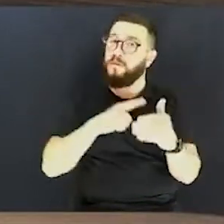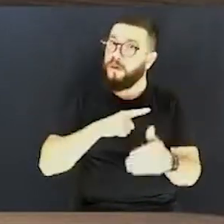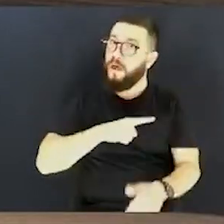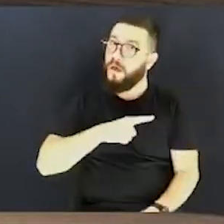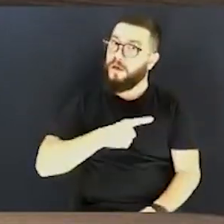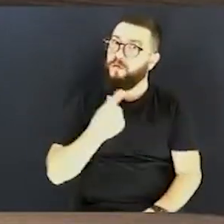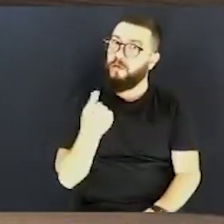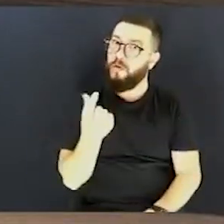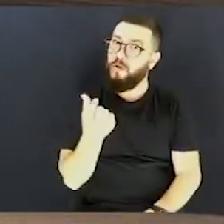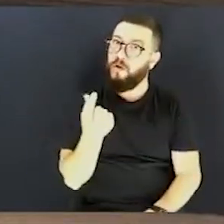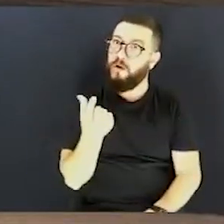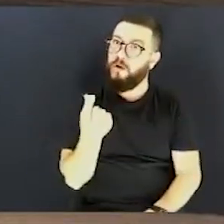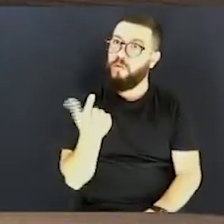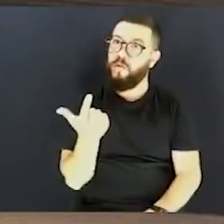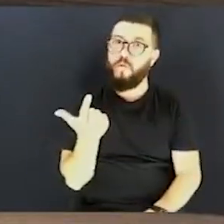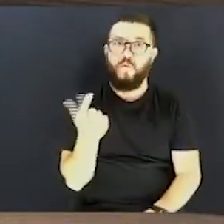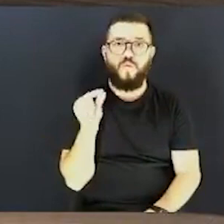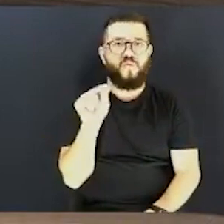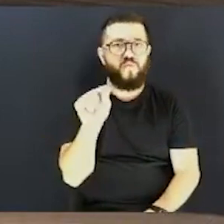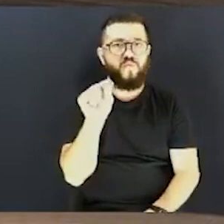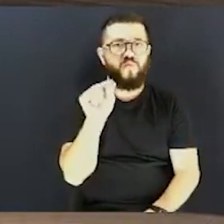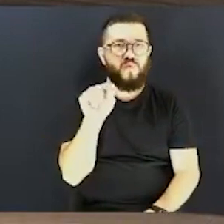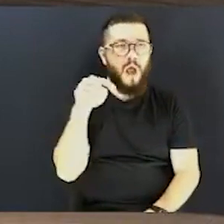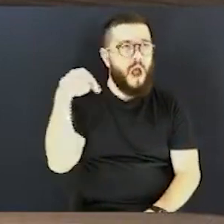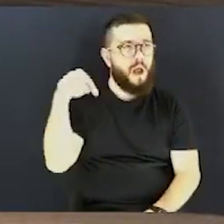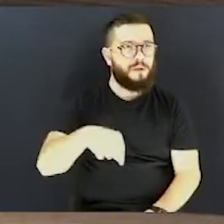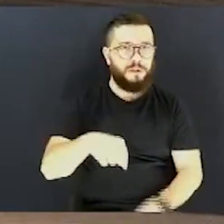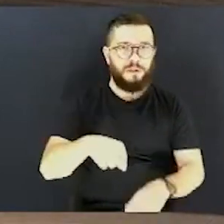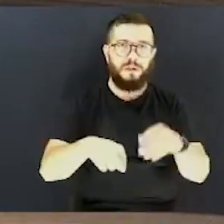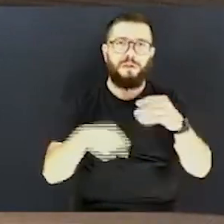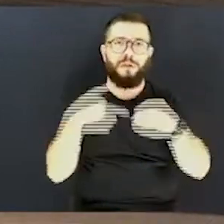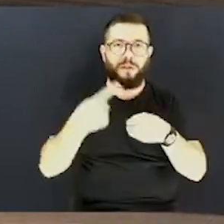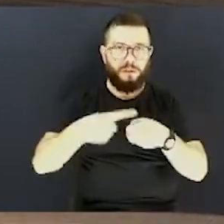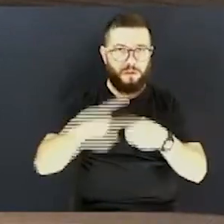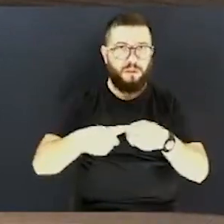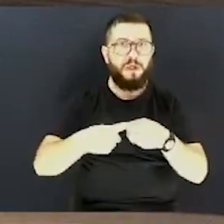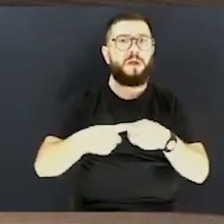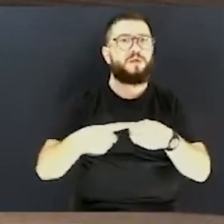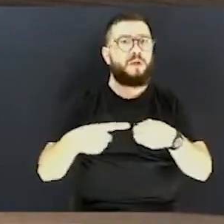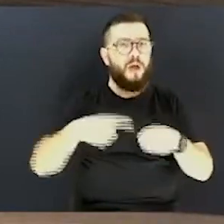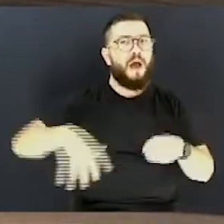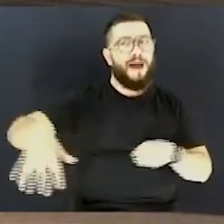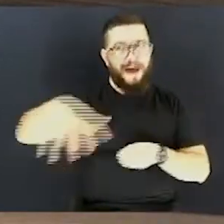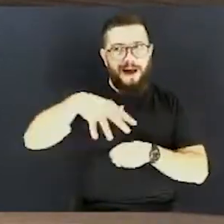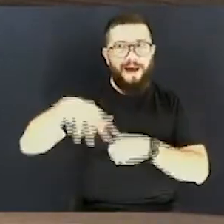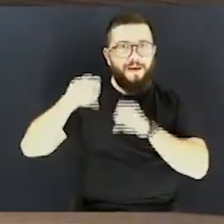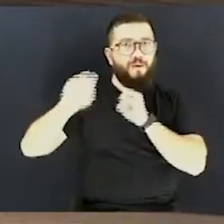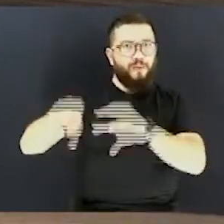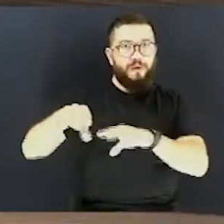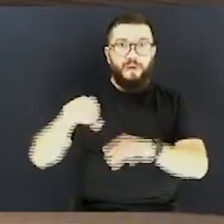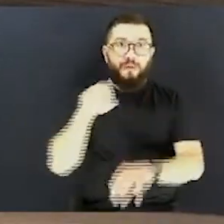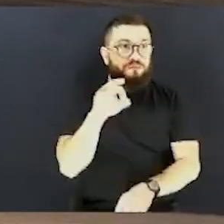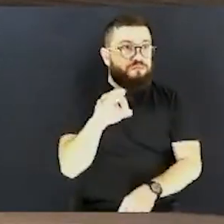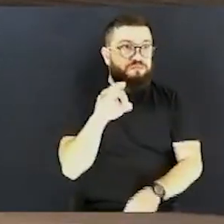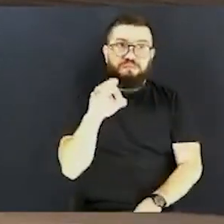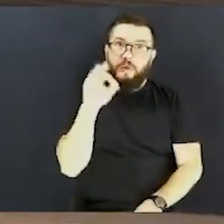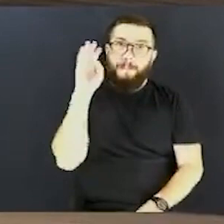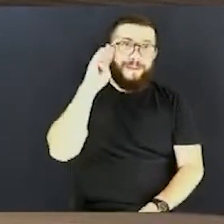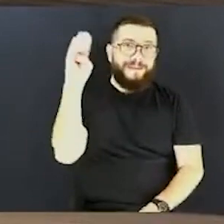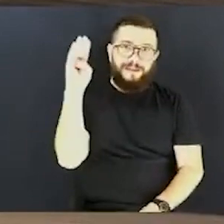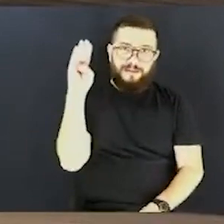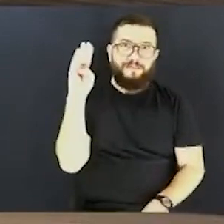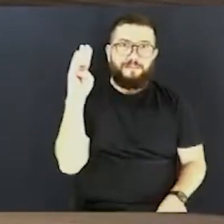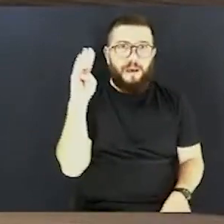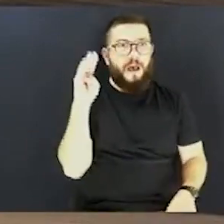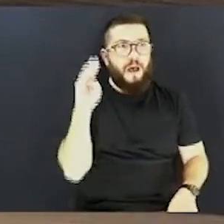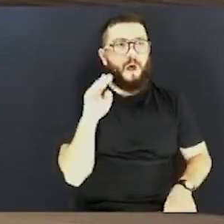no orçamento municipal, a linha de educação é uma das principais. A gente tem a lei de responsabilidade fiscal que destina,